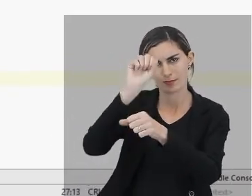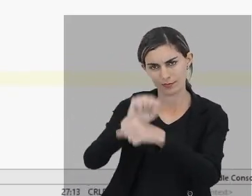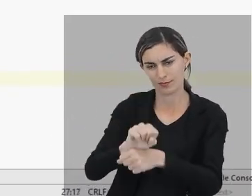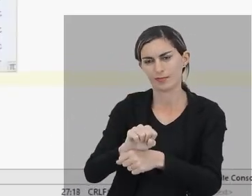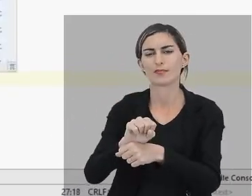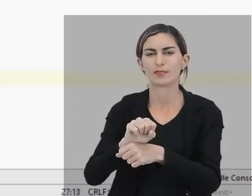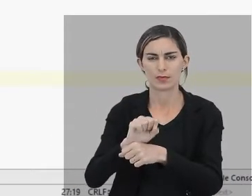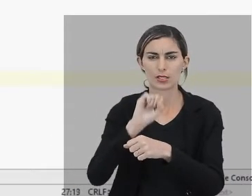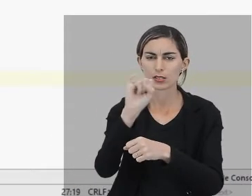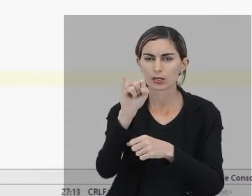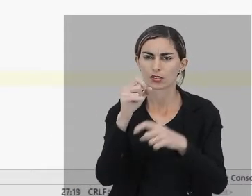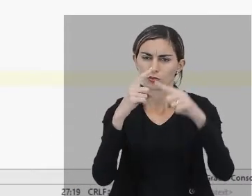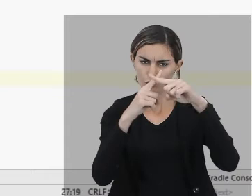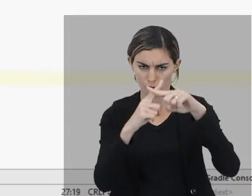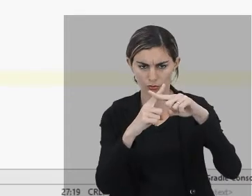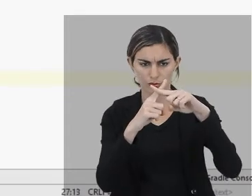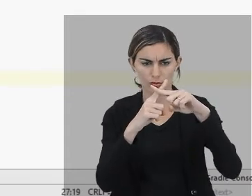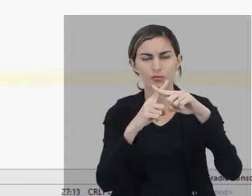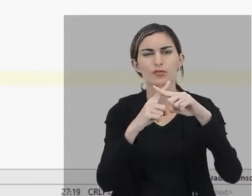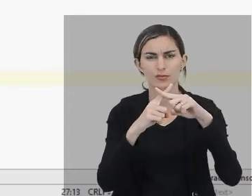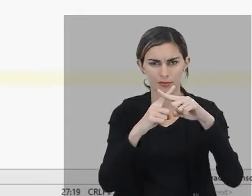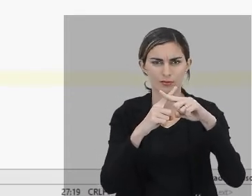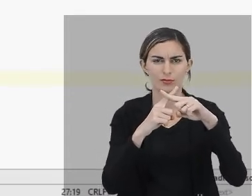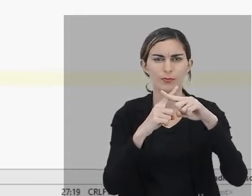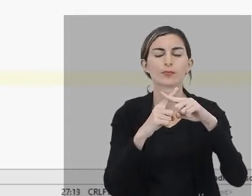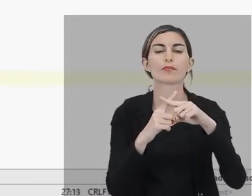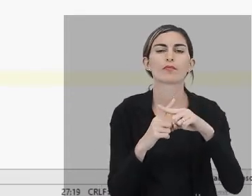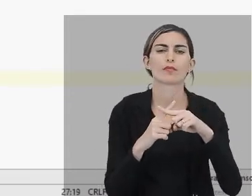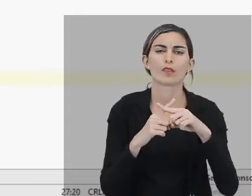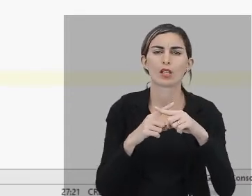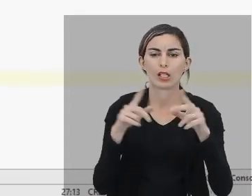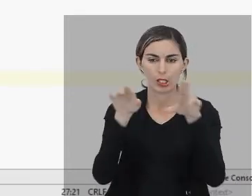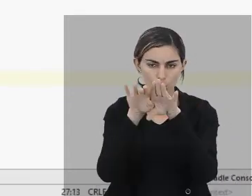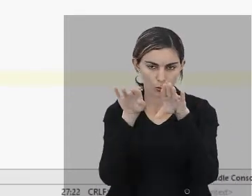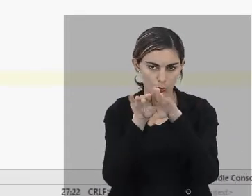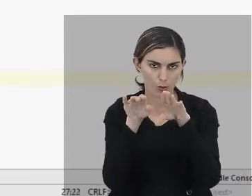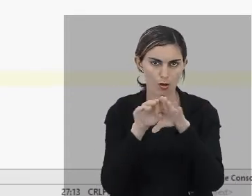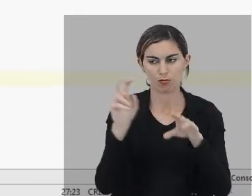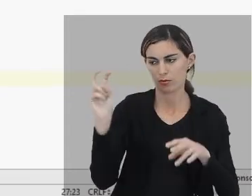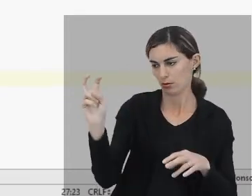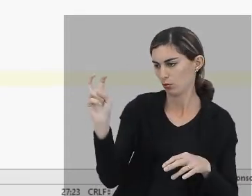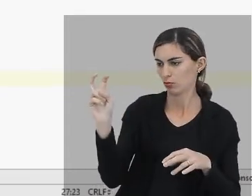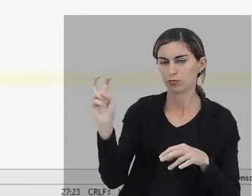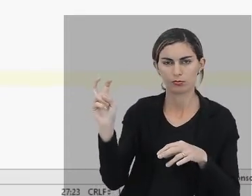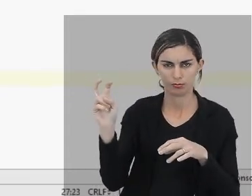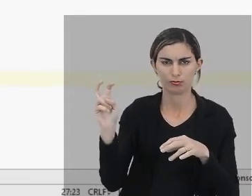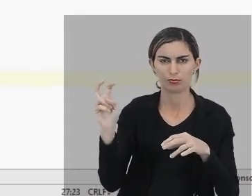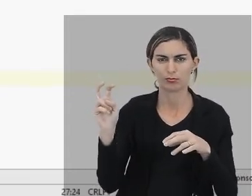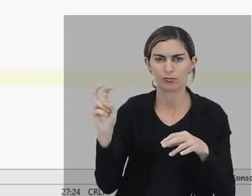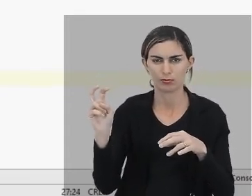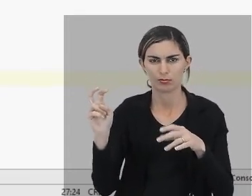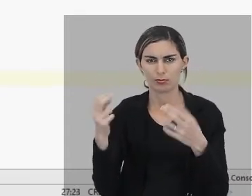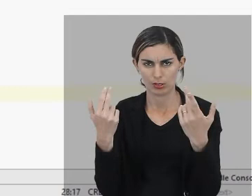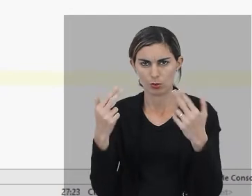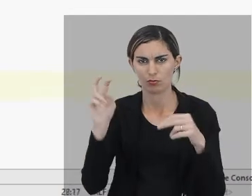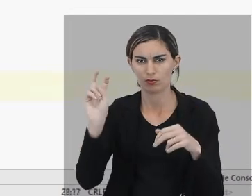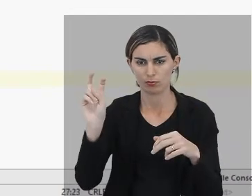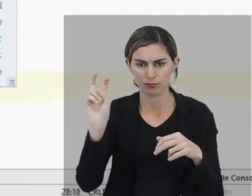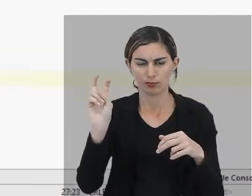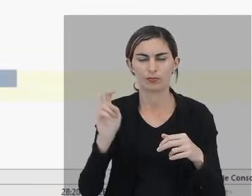Se o x for igual a 5,